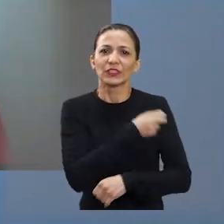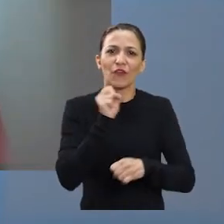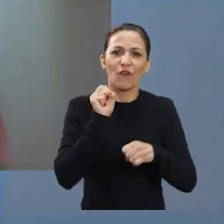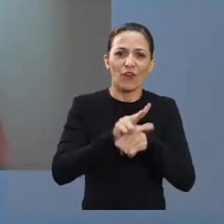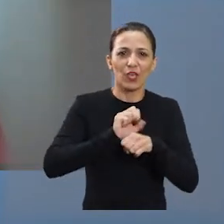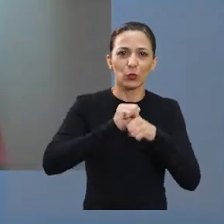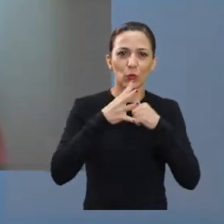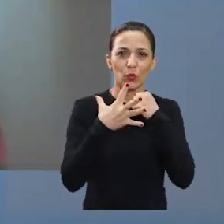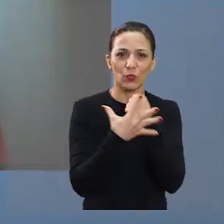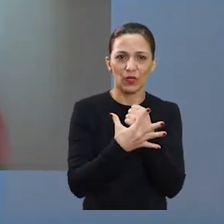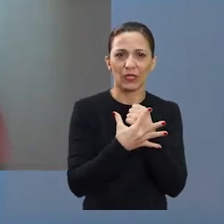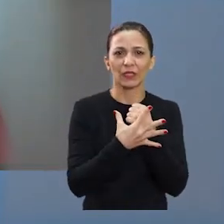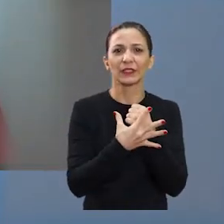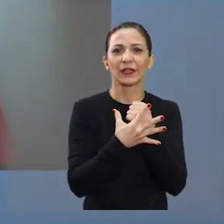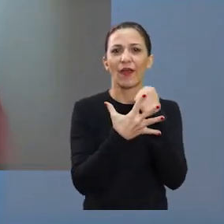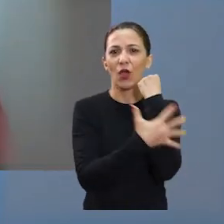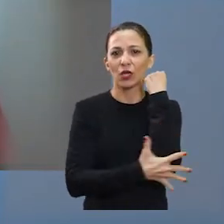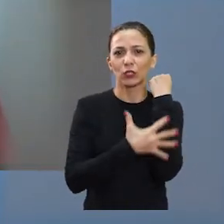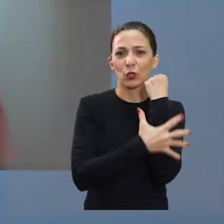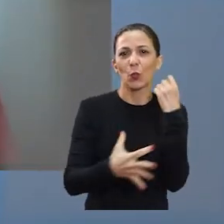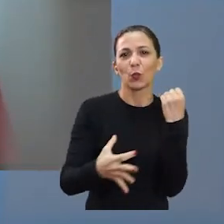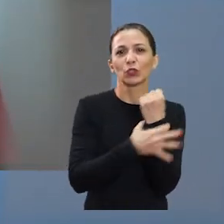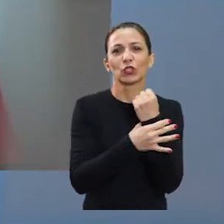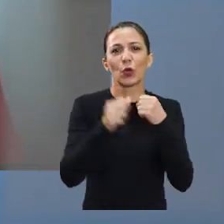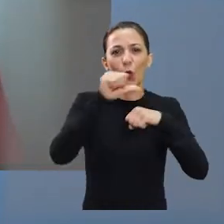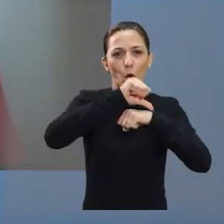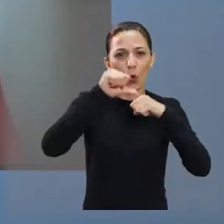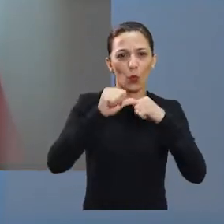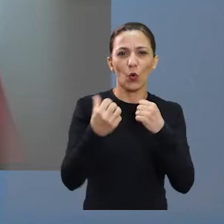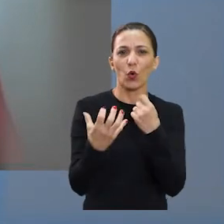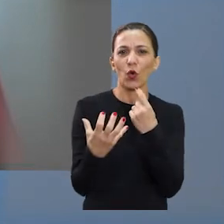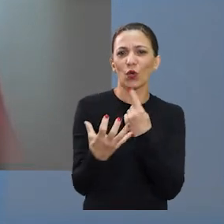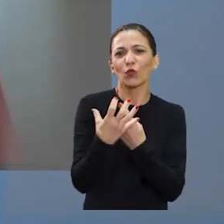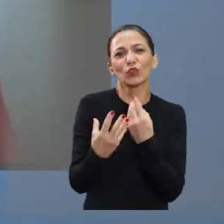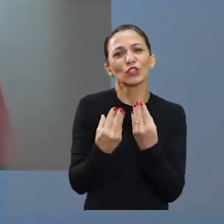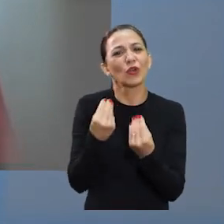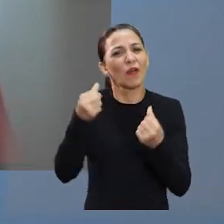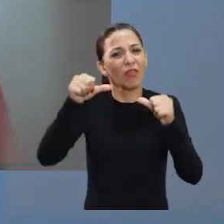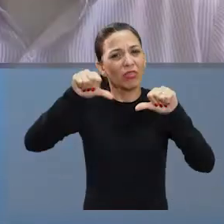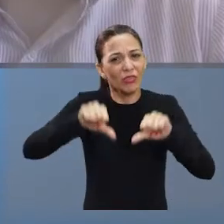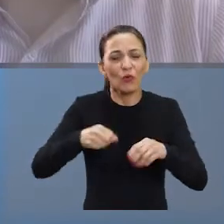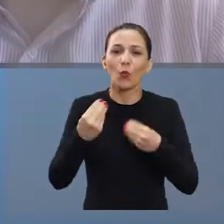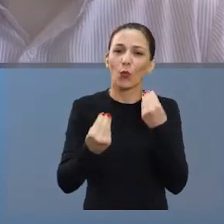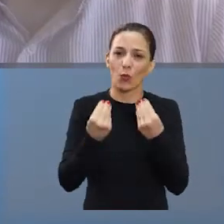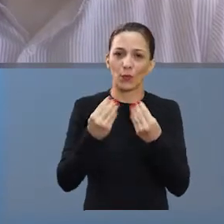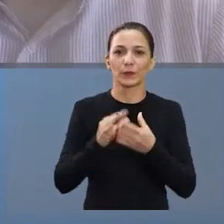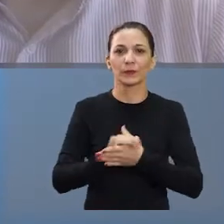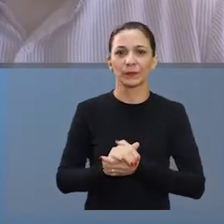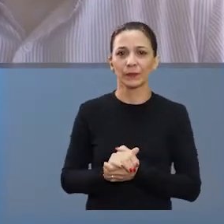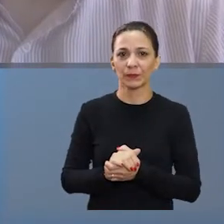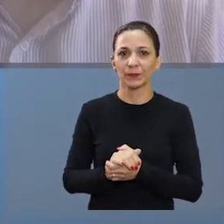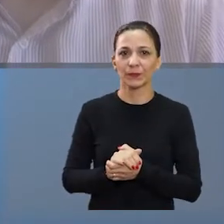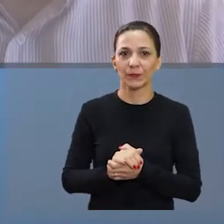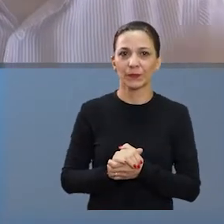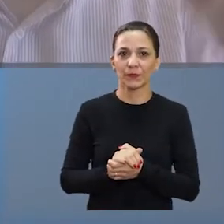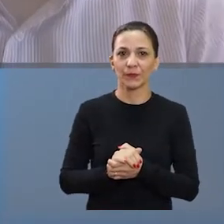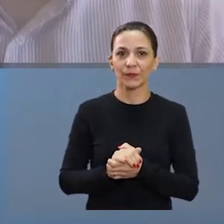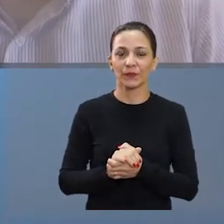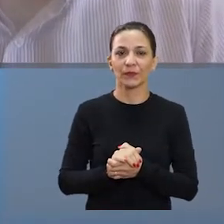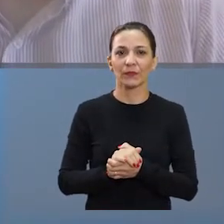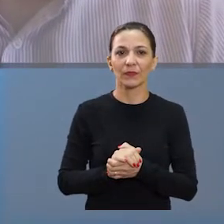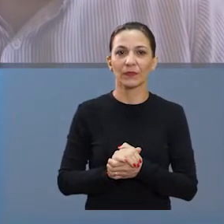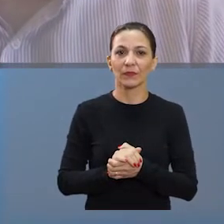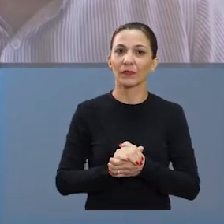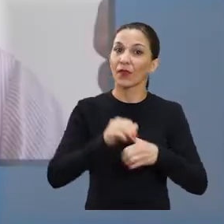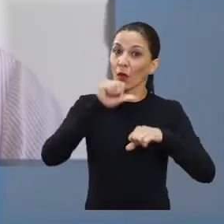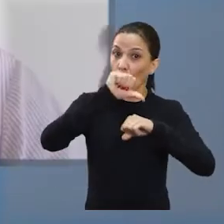variante Ômicron, ela tem uma capacidade maior de driblar os anticorpos que a gente produziu com a vacina? Perfeito. Então,